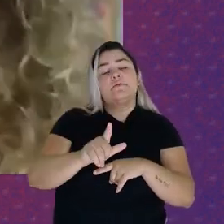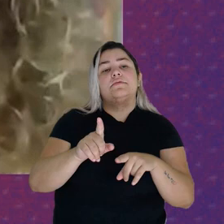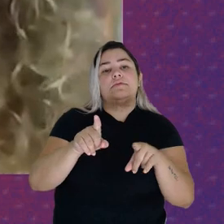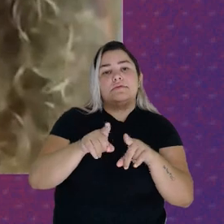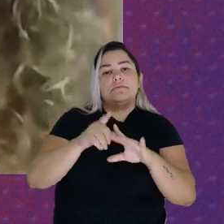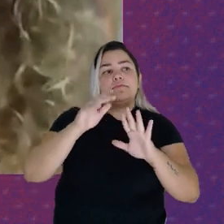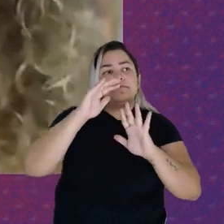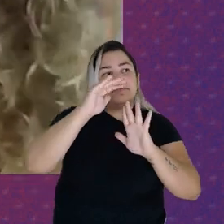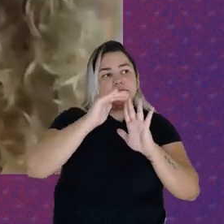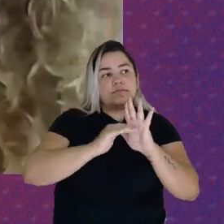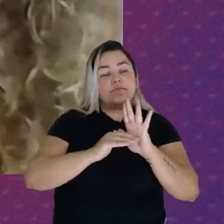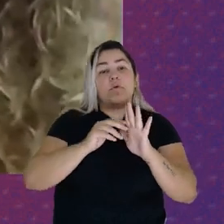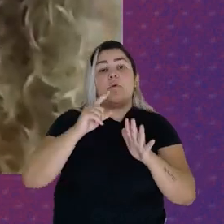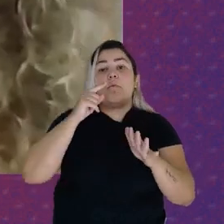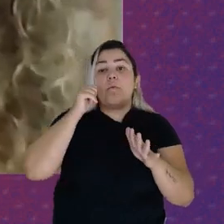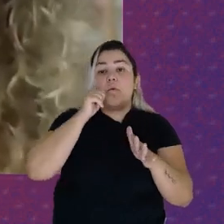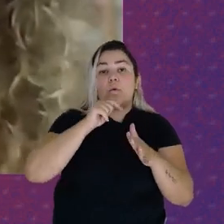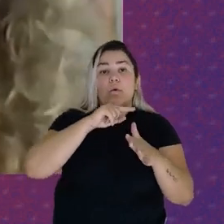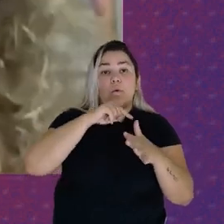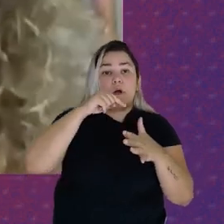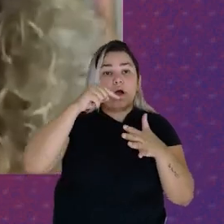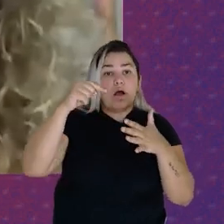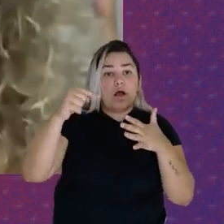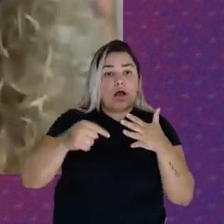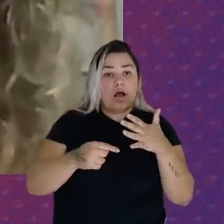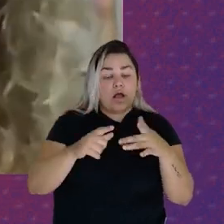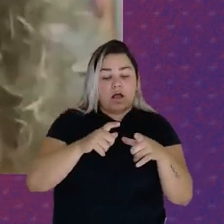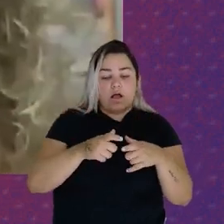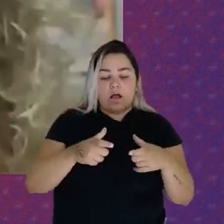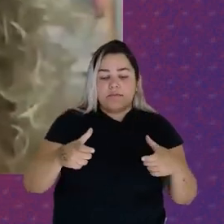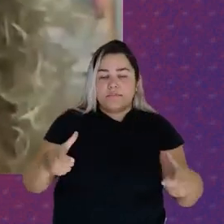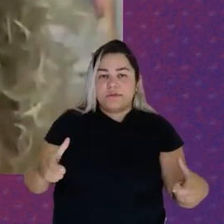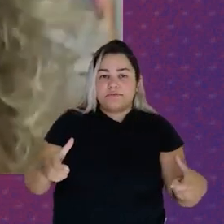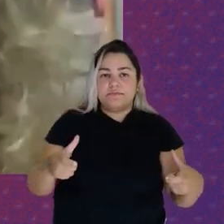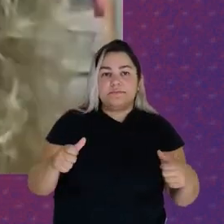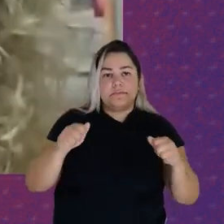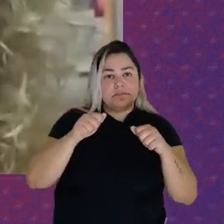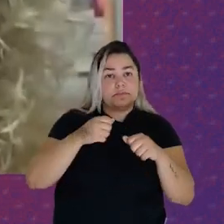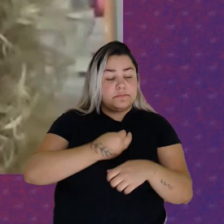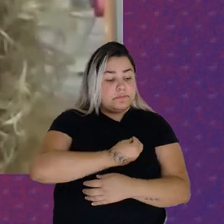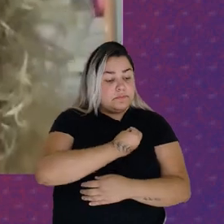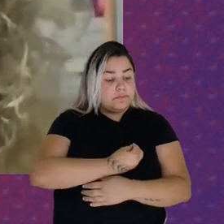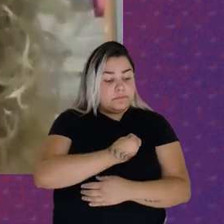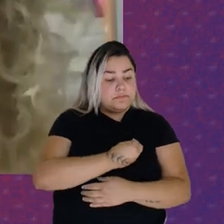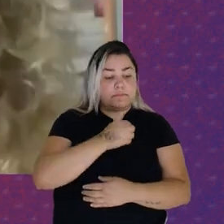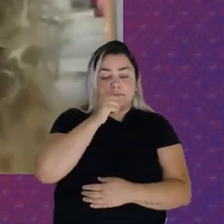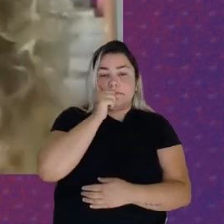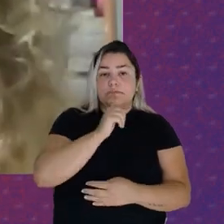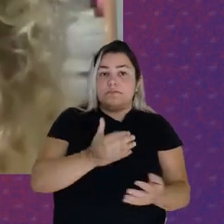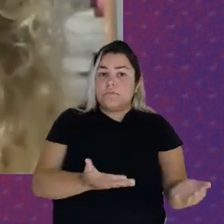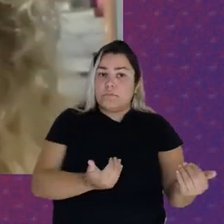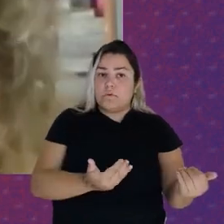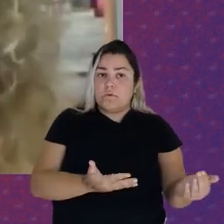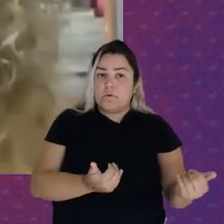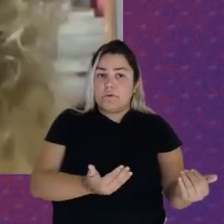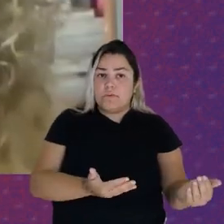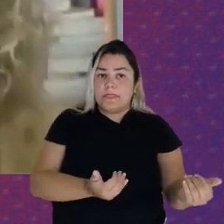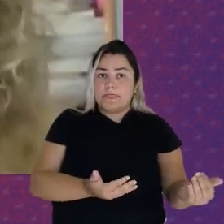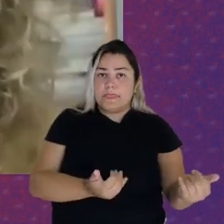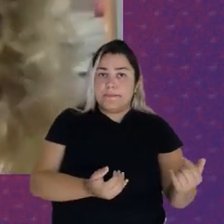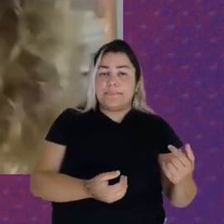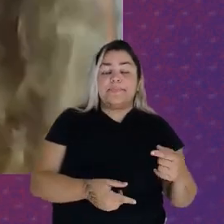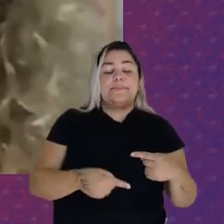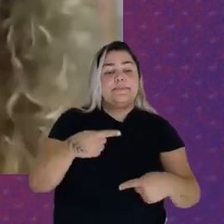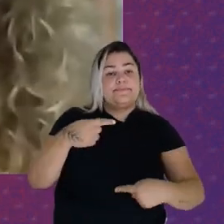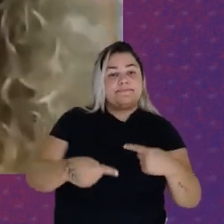programas como Elas por Elas, a ampliar a participação feminina e principalmente das mulheres jovens na política, por conta de fortalecimento